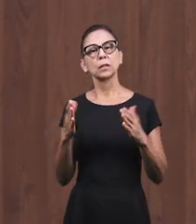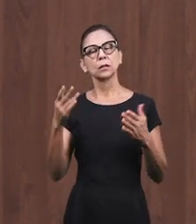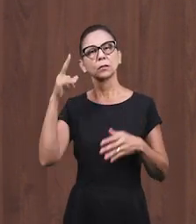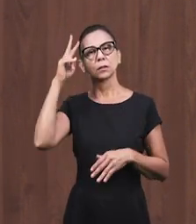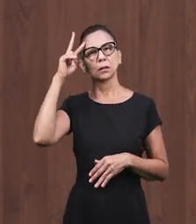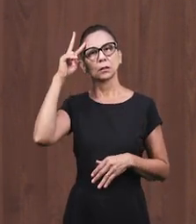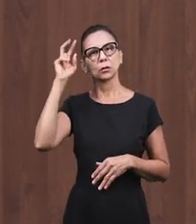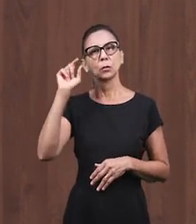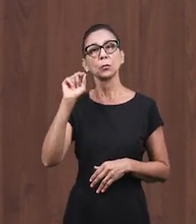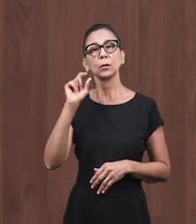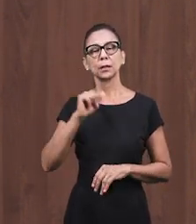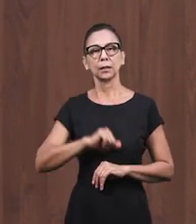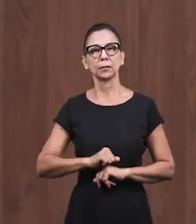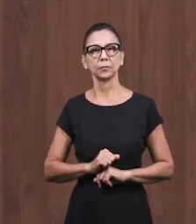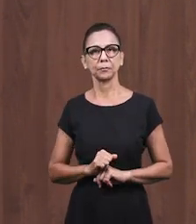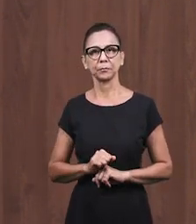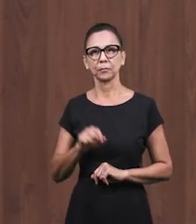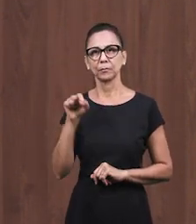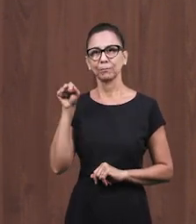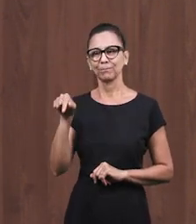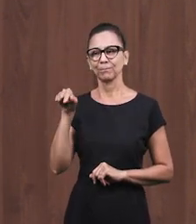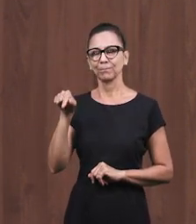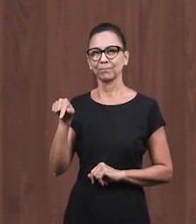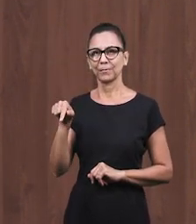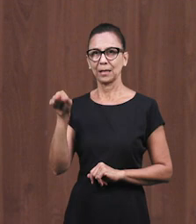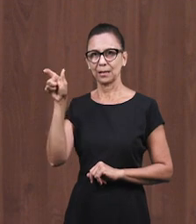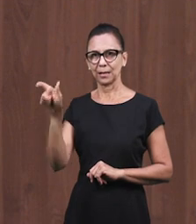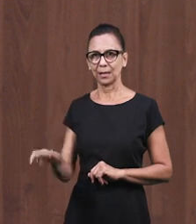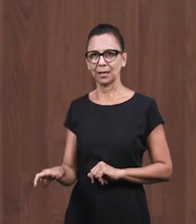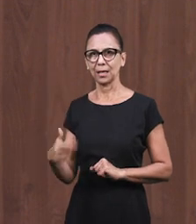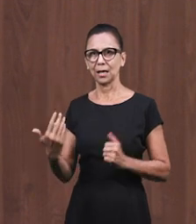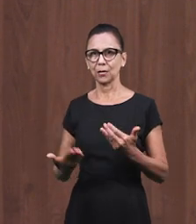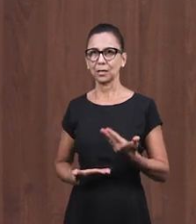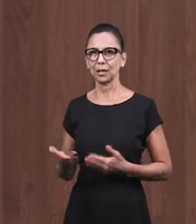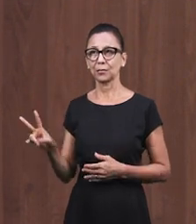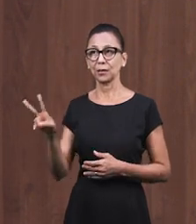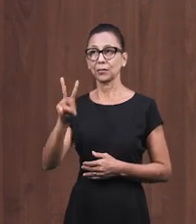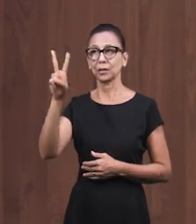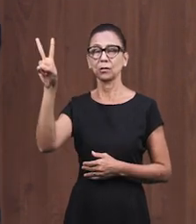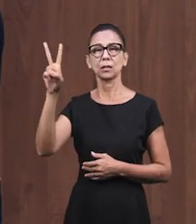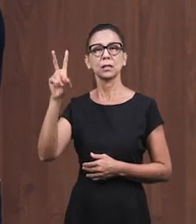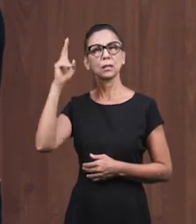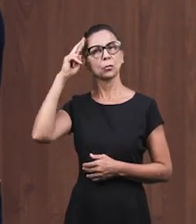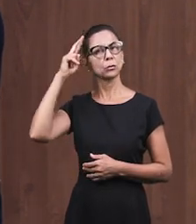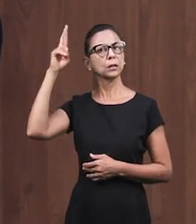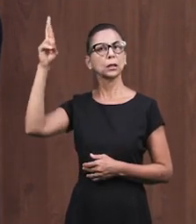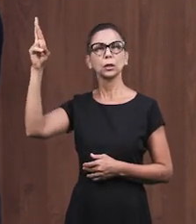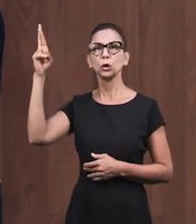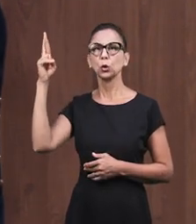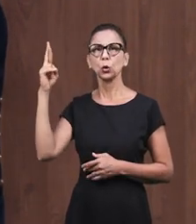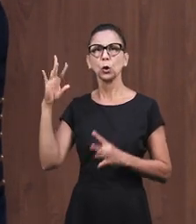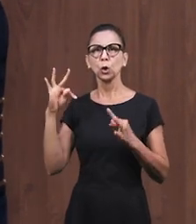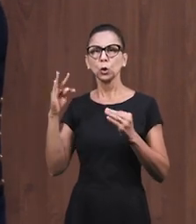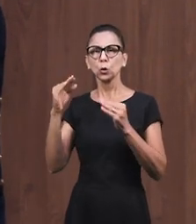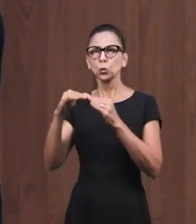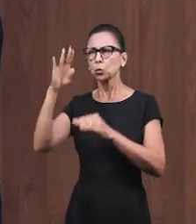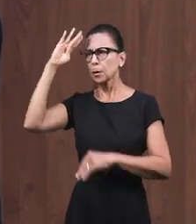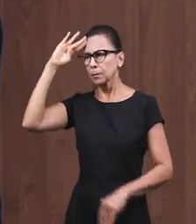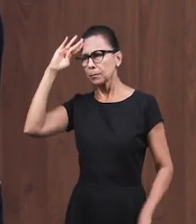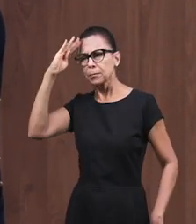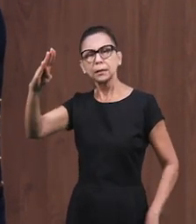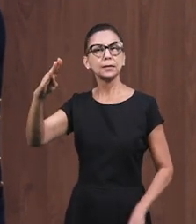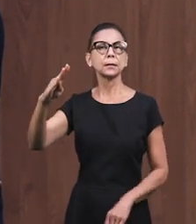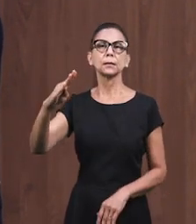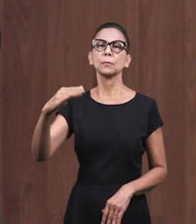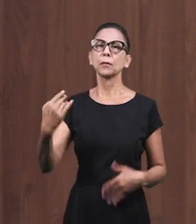história, adolescentes? Nabote fala do servo que valoriza a bênção do Senhor. Acima de todas as coisas, servir o